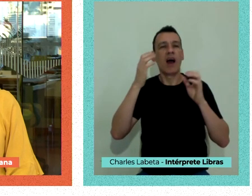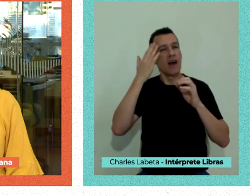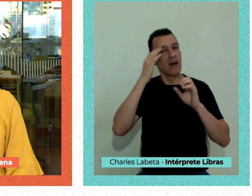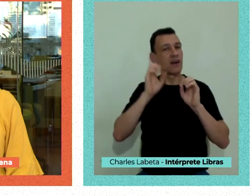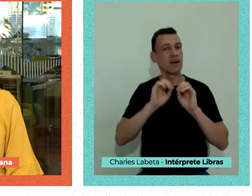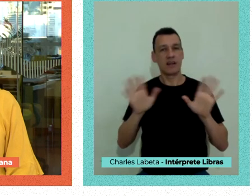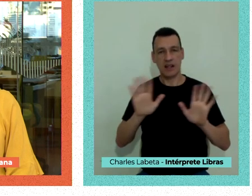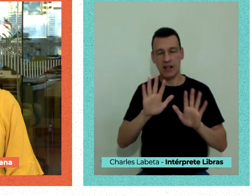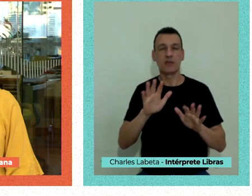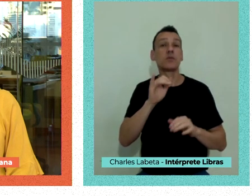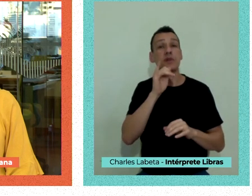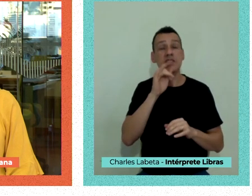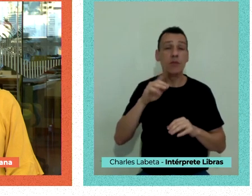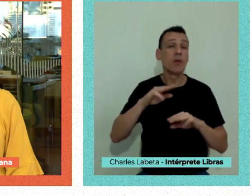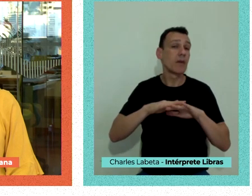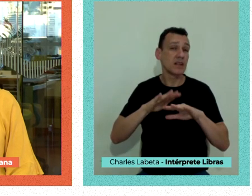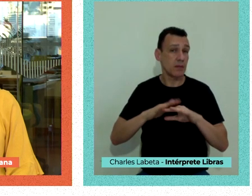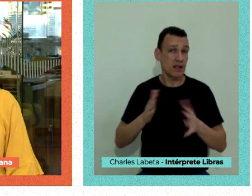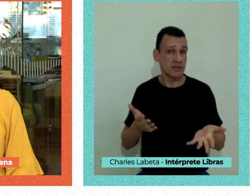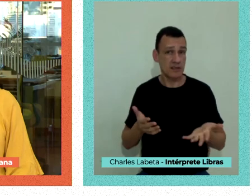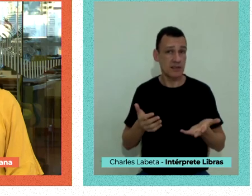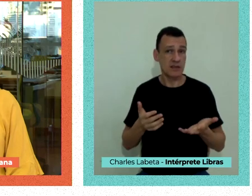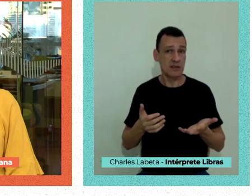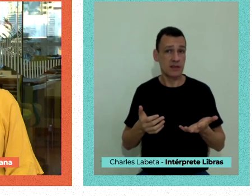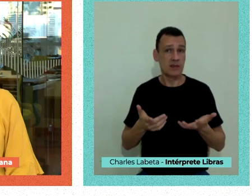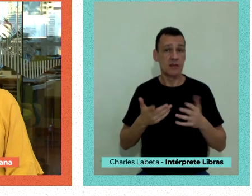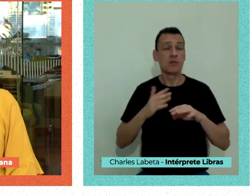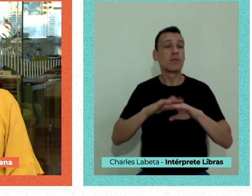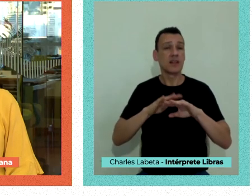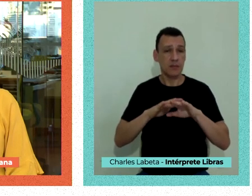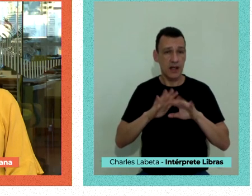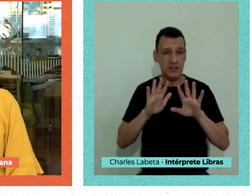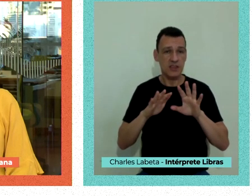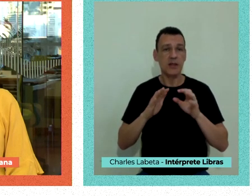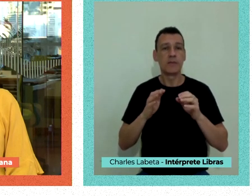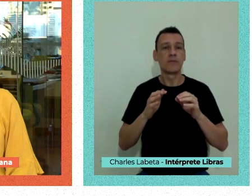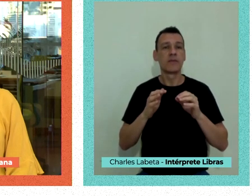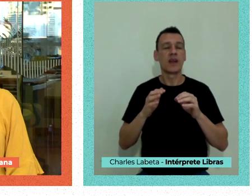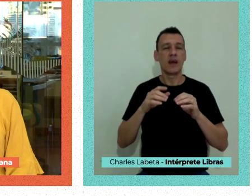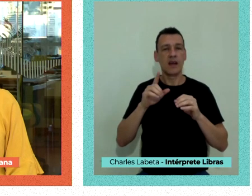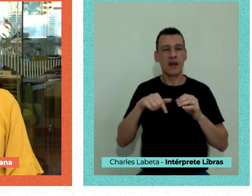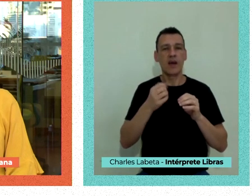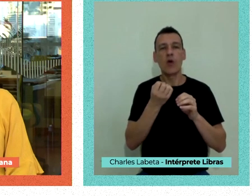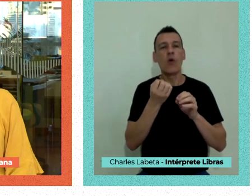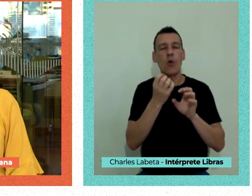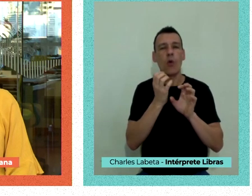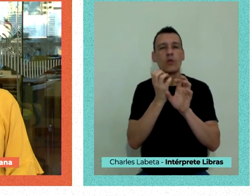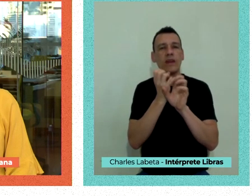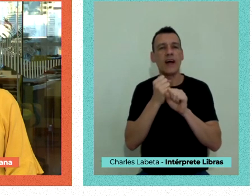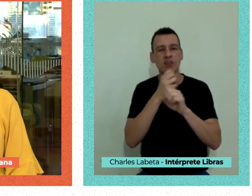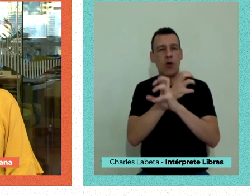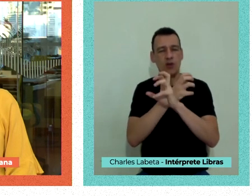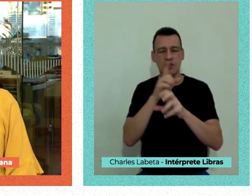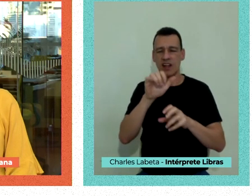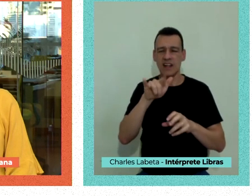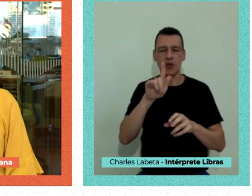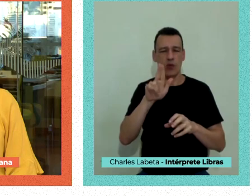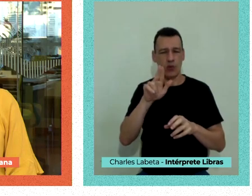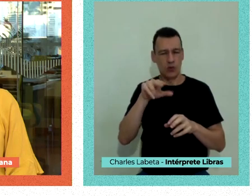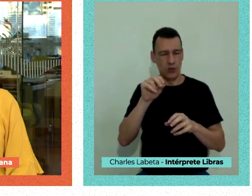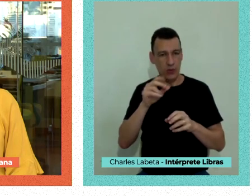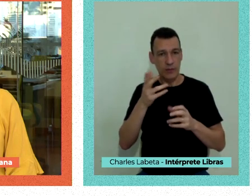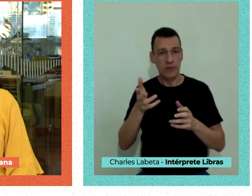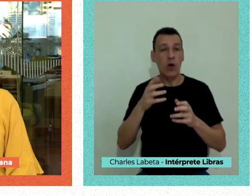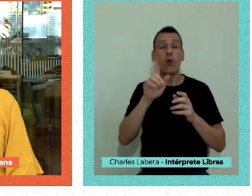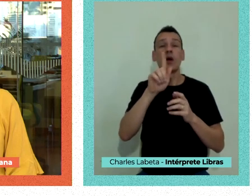são as contagens de ossos de Limbumbo, as geografias